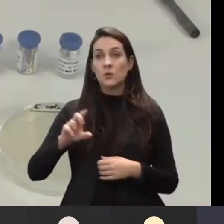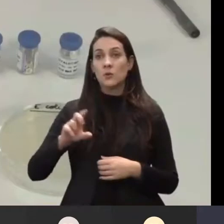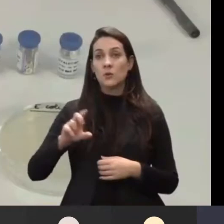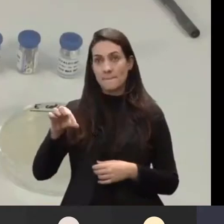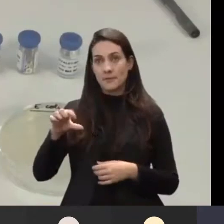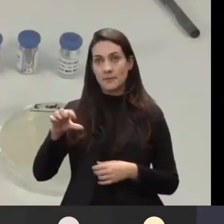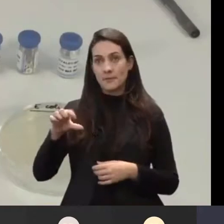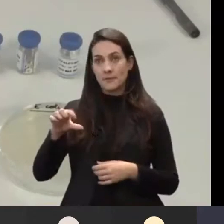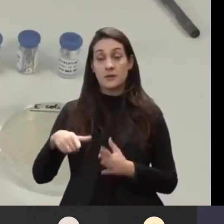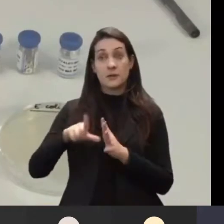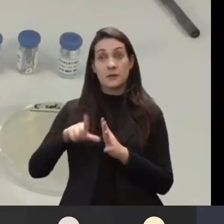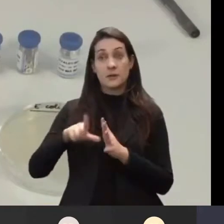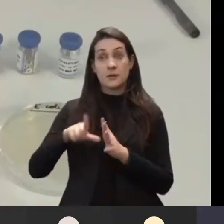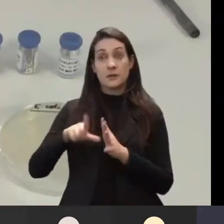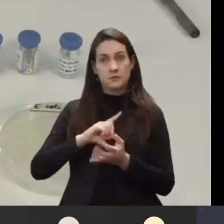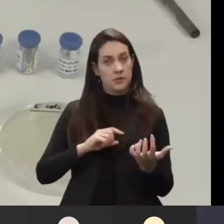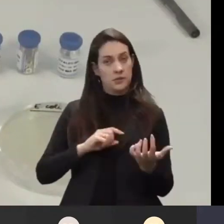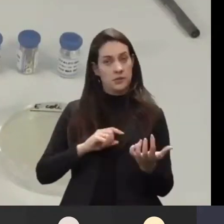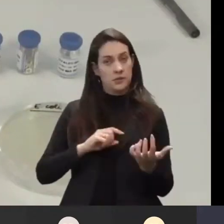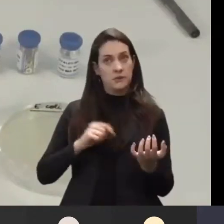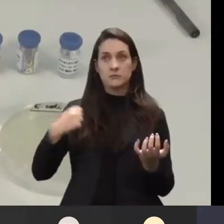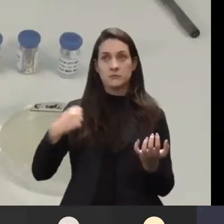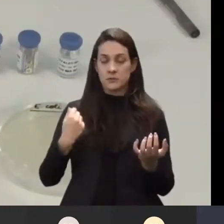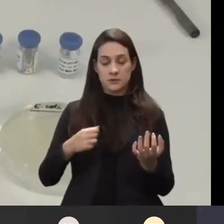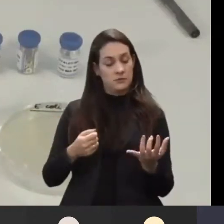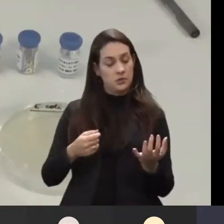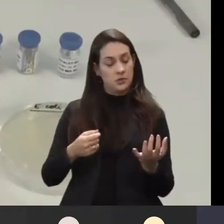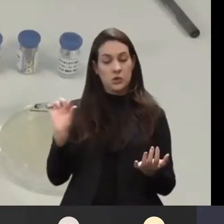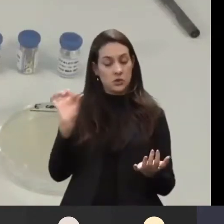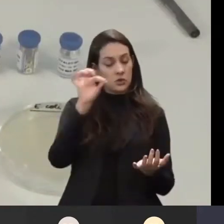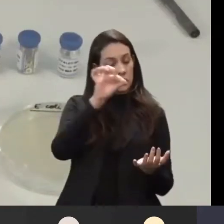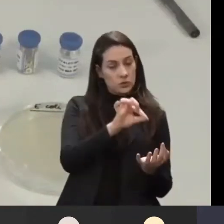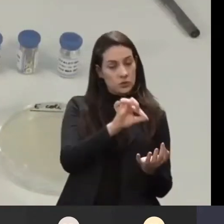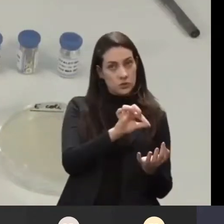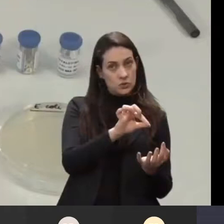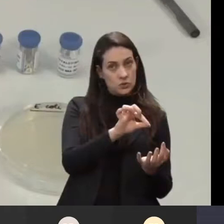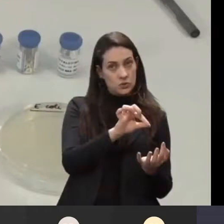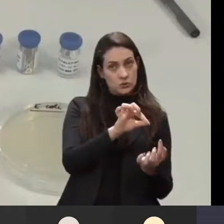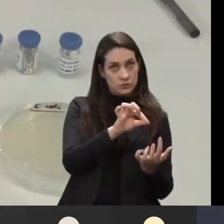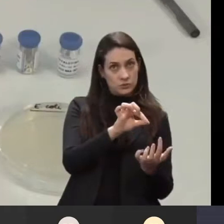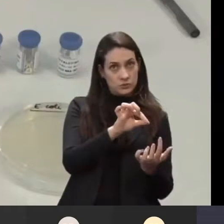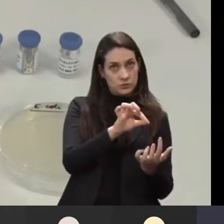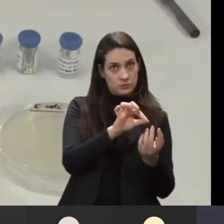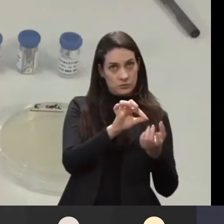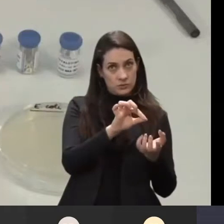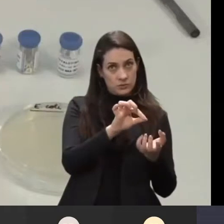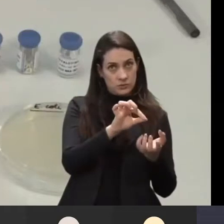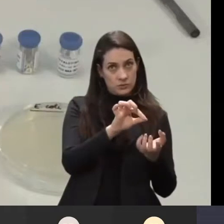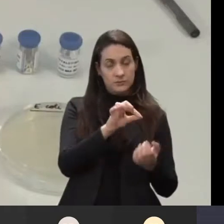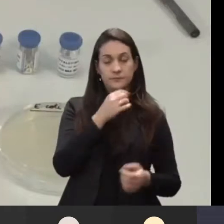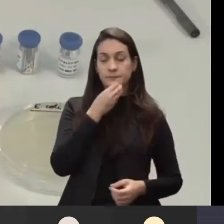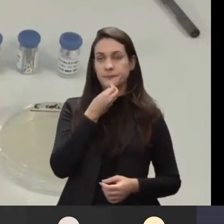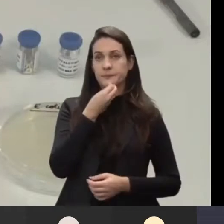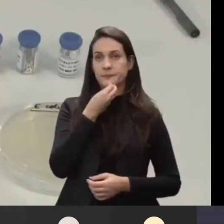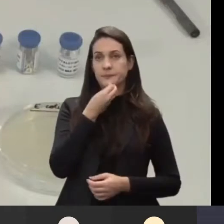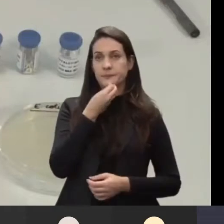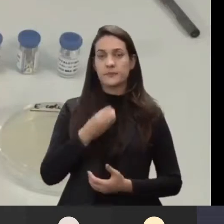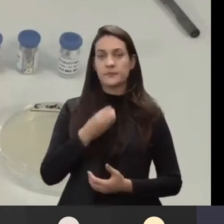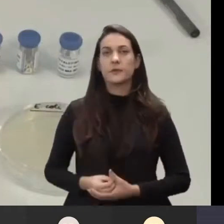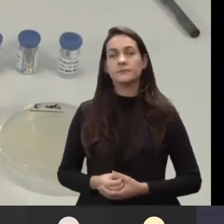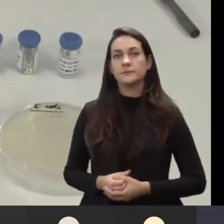flambar essa pinça antes de utilizar. Então, vai esterilizar. Da mesma forma que esteriliza a alça bacteriológica,